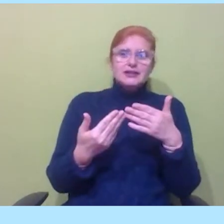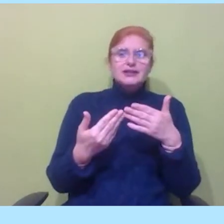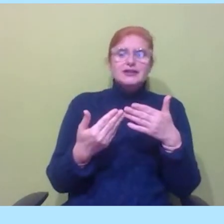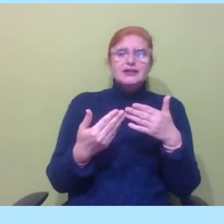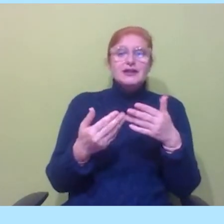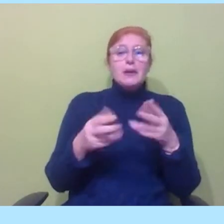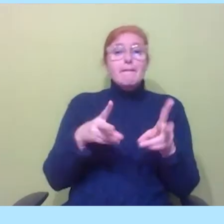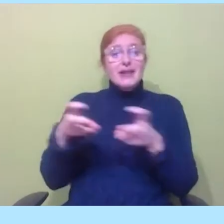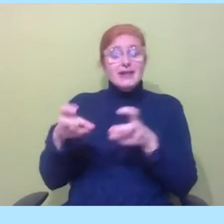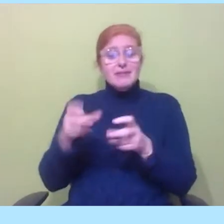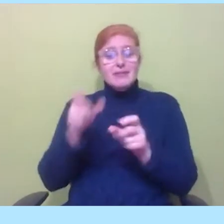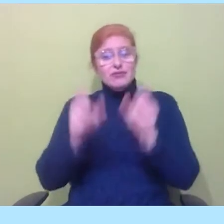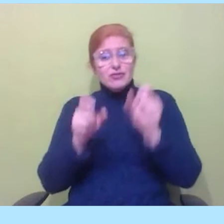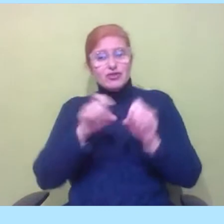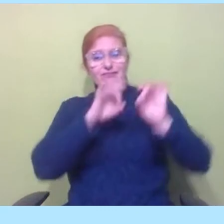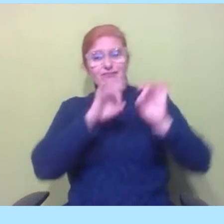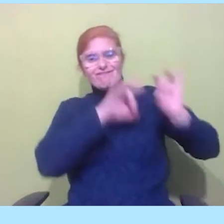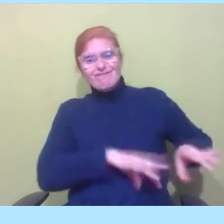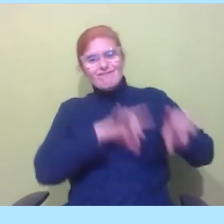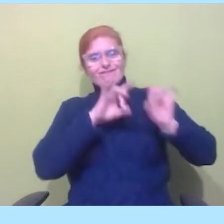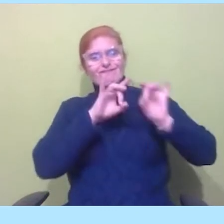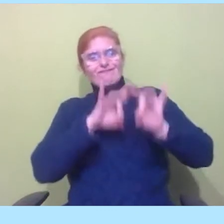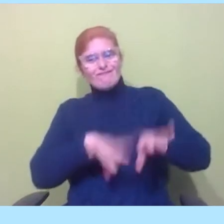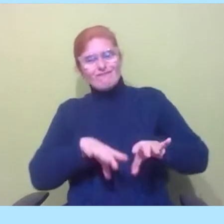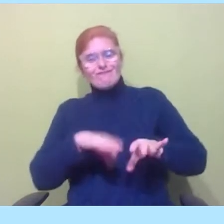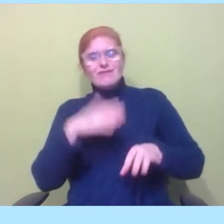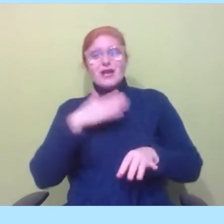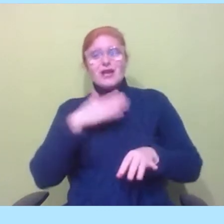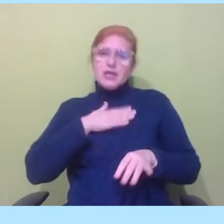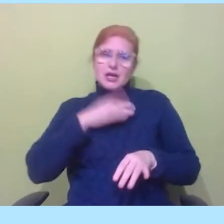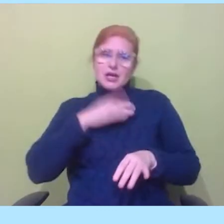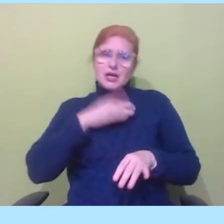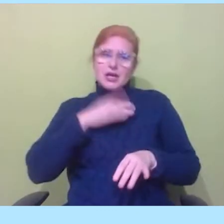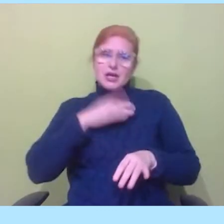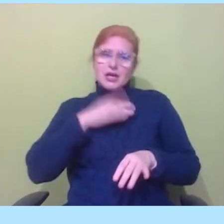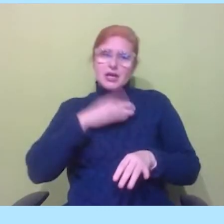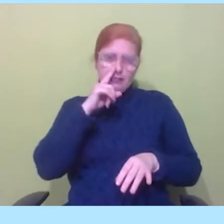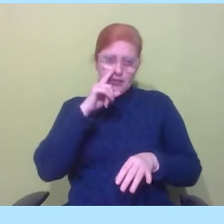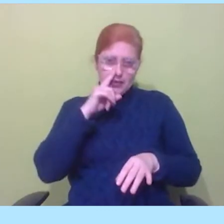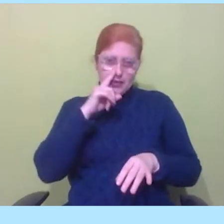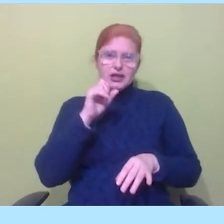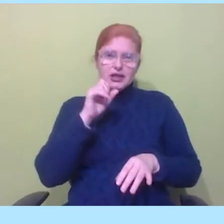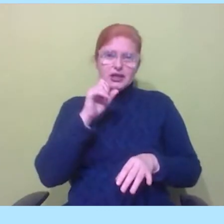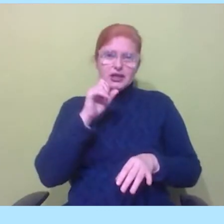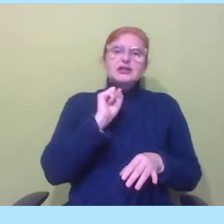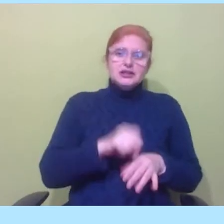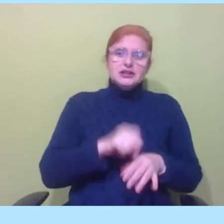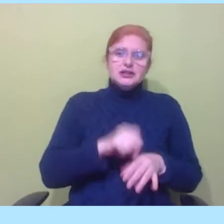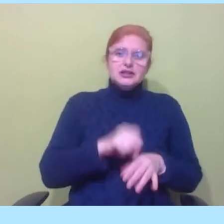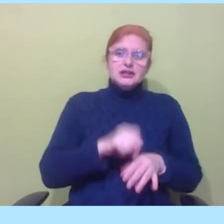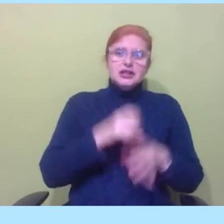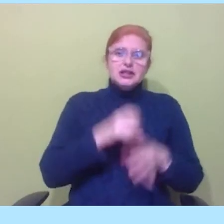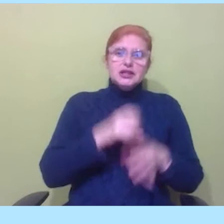acabou assinando uma conta do Google, tipo, uma G Suite da vida, para